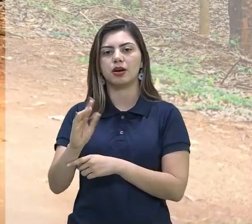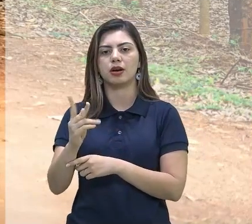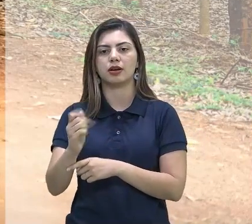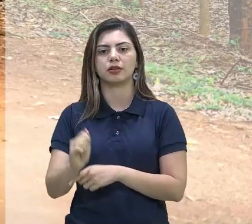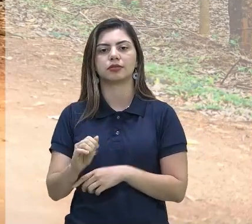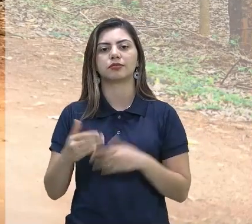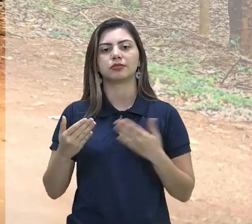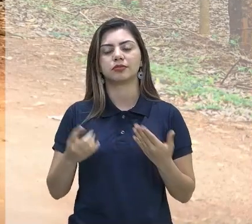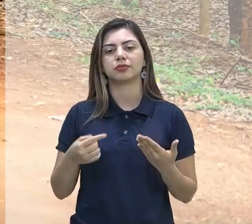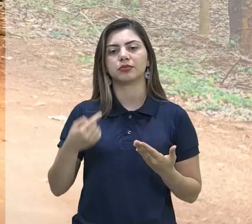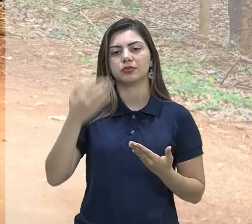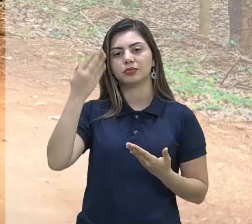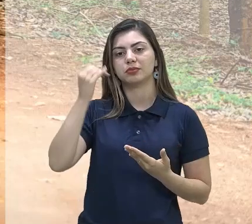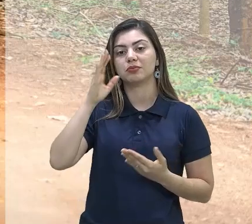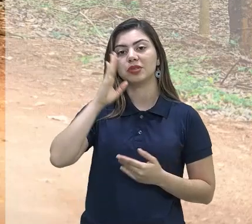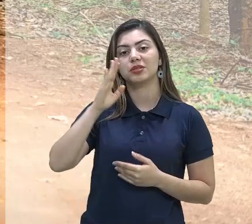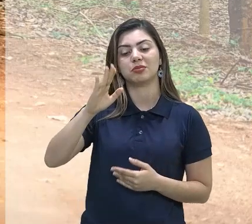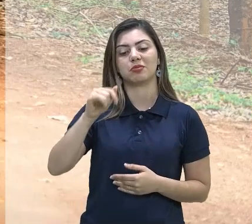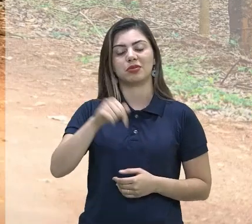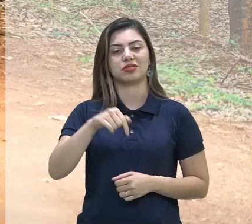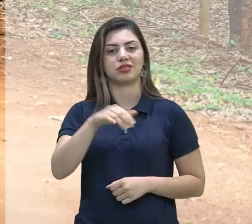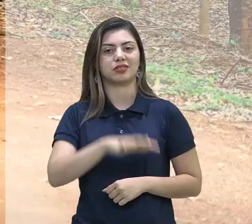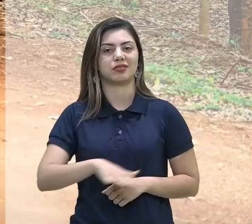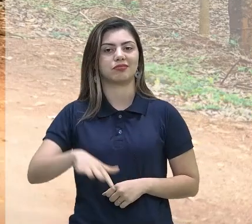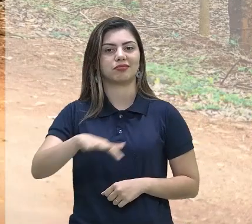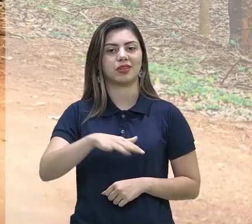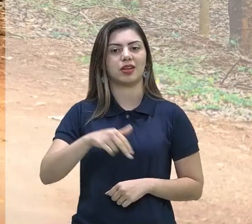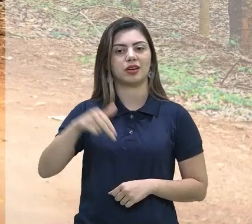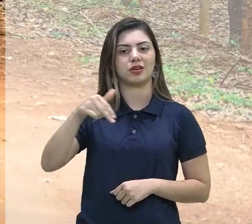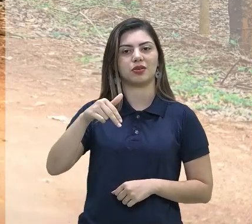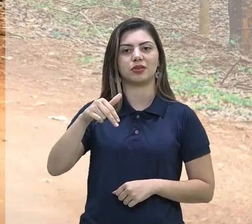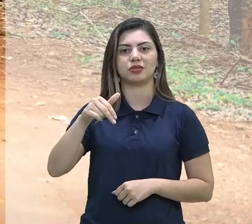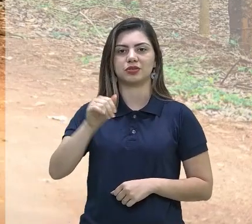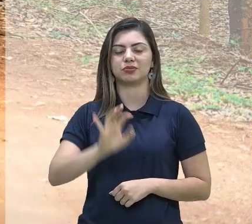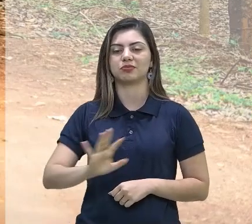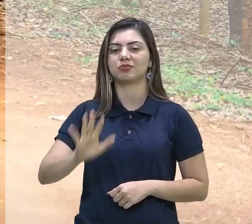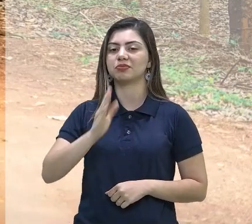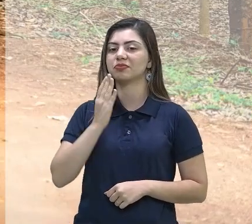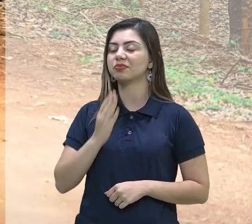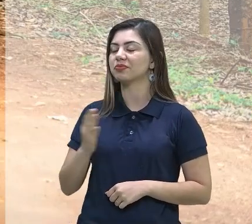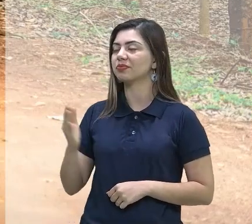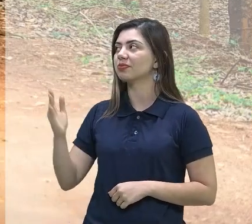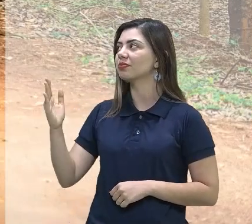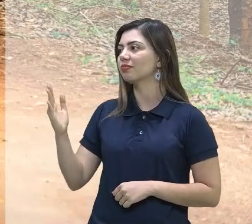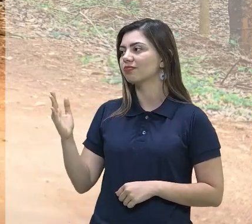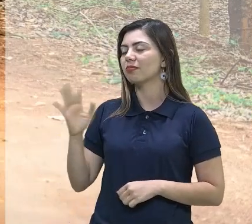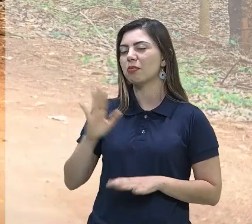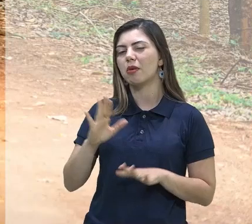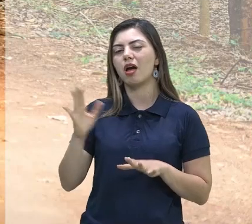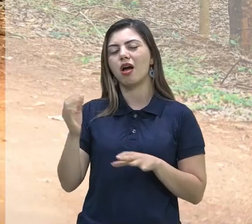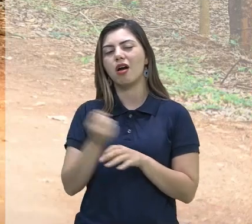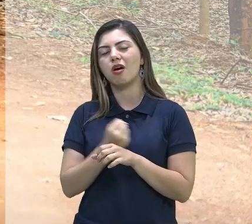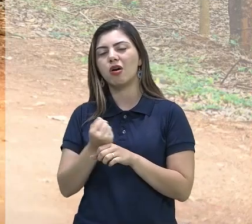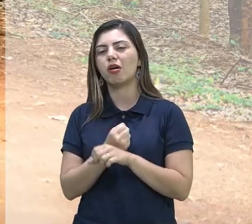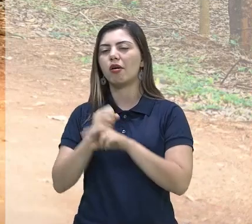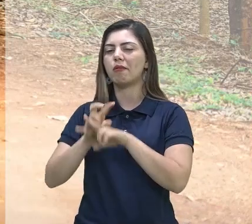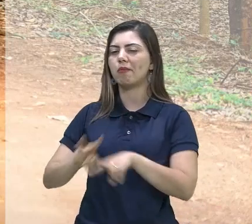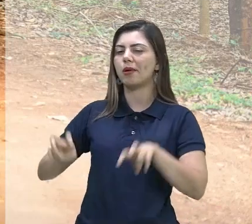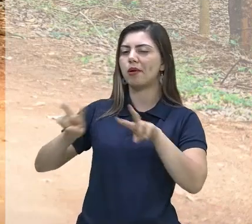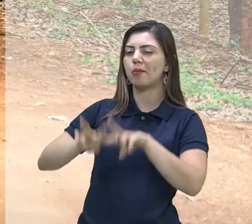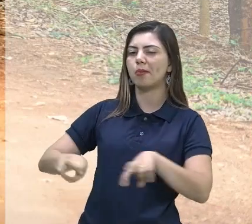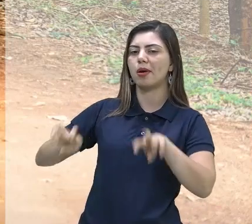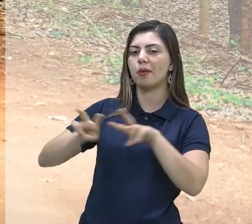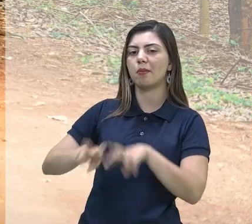uma mina, principalmente aqui na nossa região, né, na região norte. Mas com o passar do tempo, o seu uso, né, e